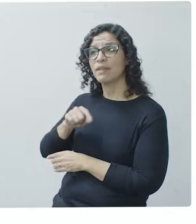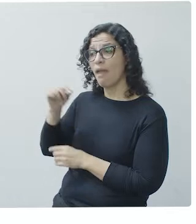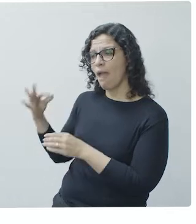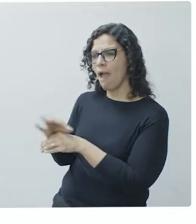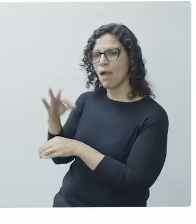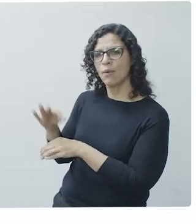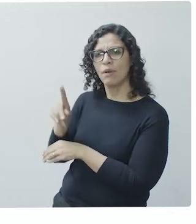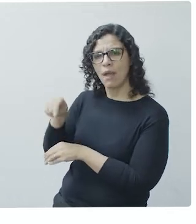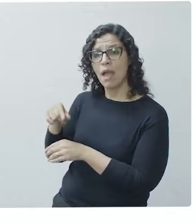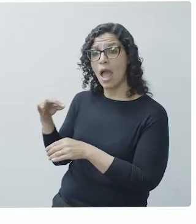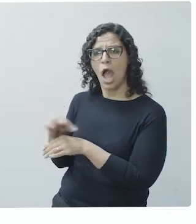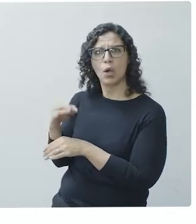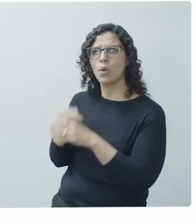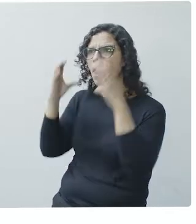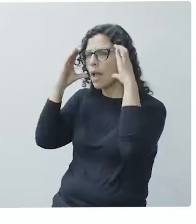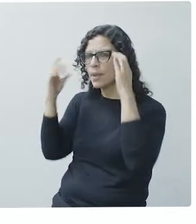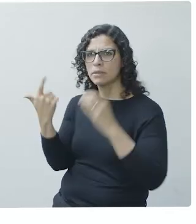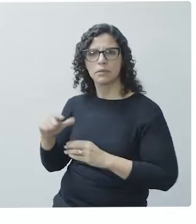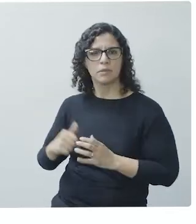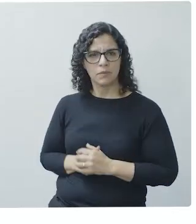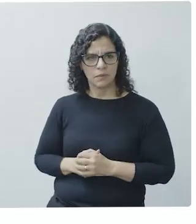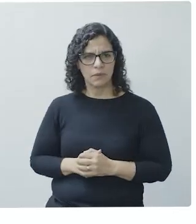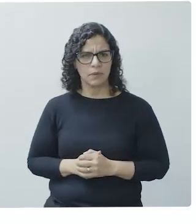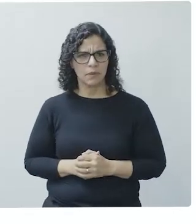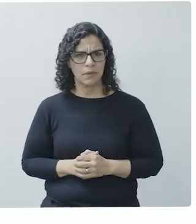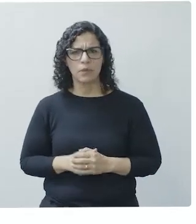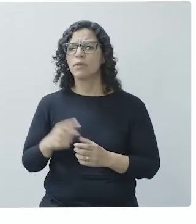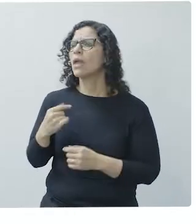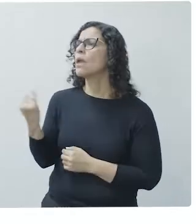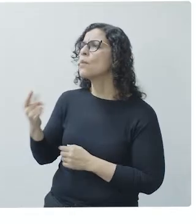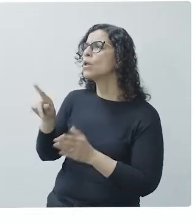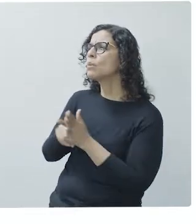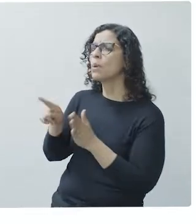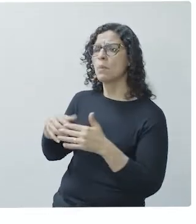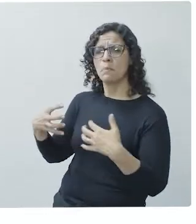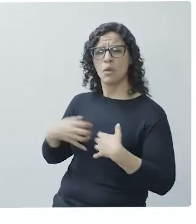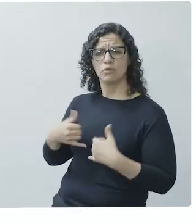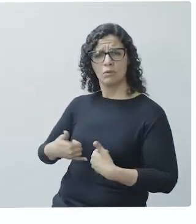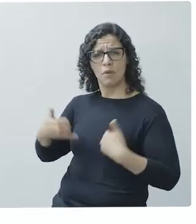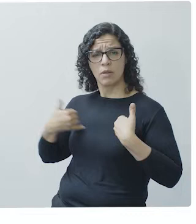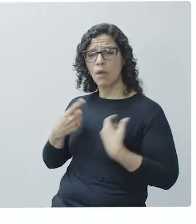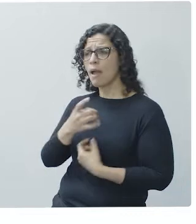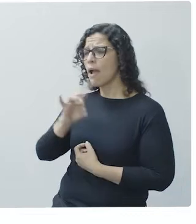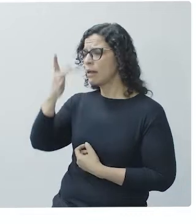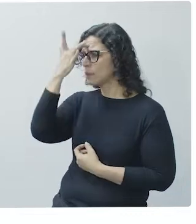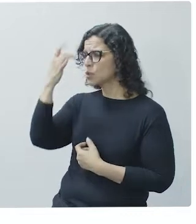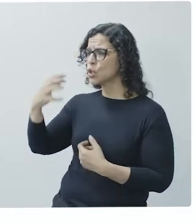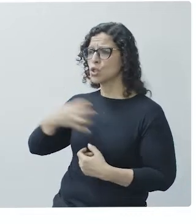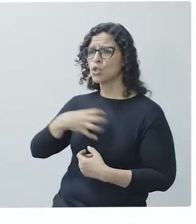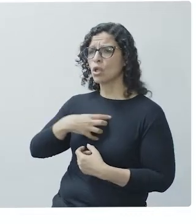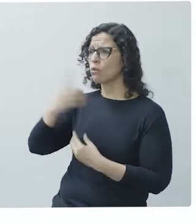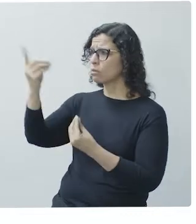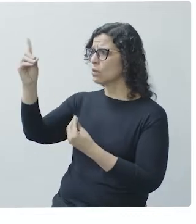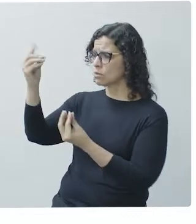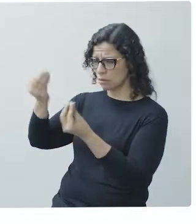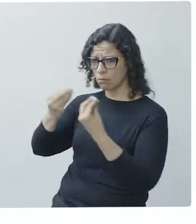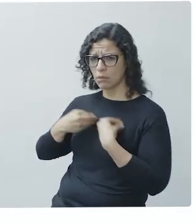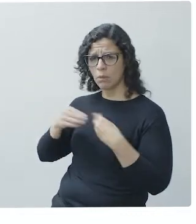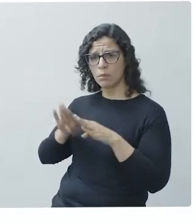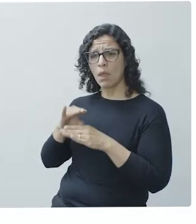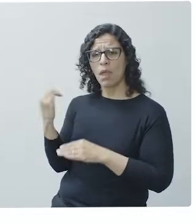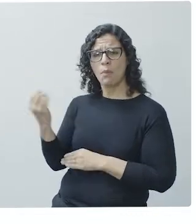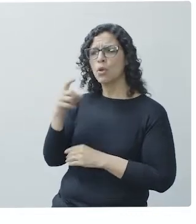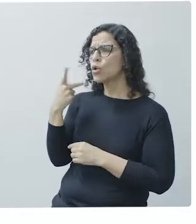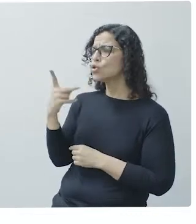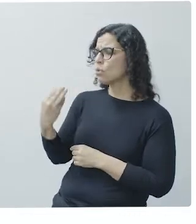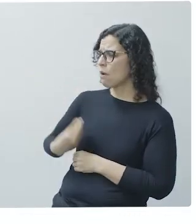agulha. A agulha não tem cabeça. Que lhe importa o meu ar? Cada qual tem o ar que Deus lhe deu. Importe-se